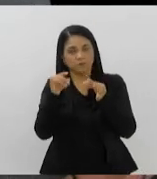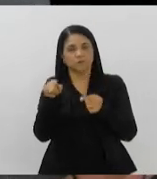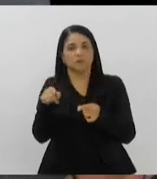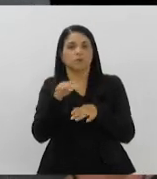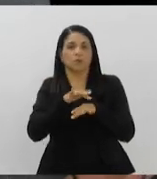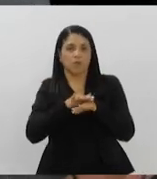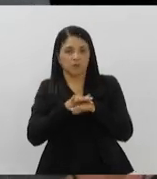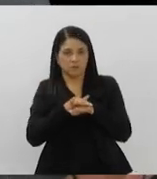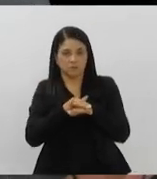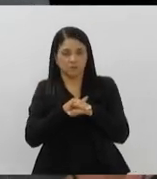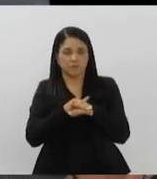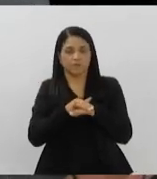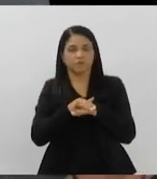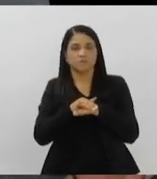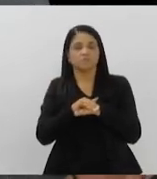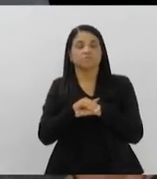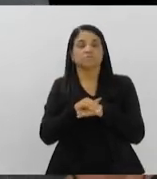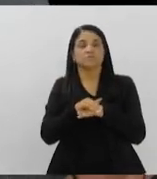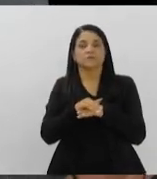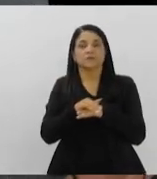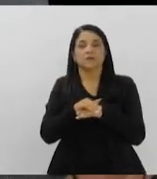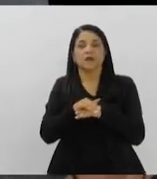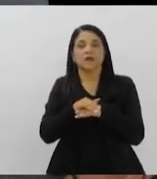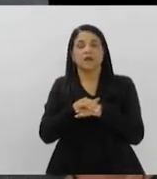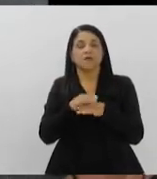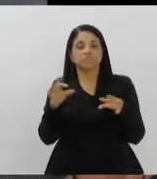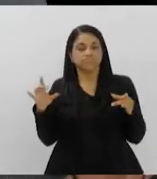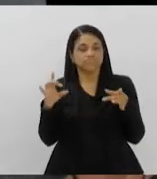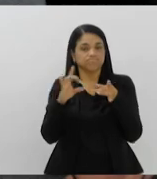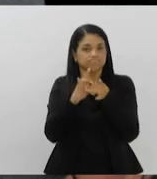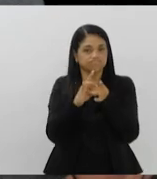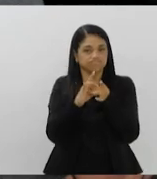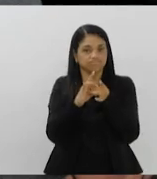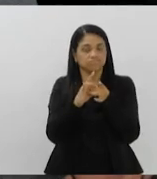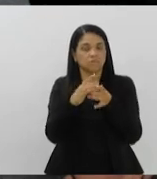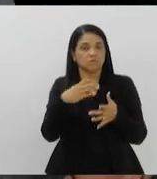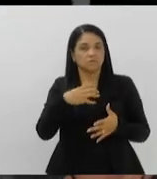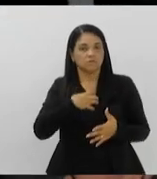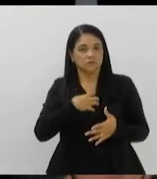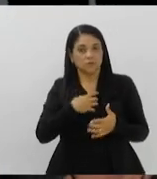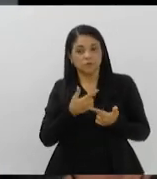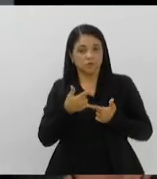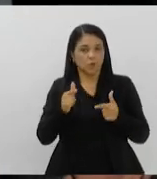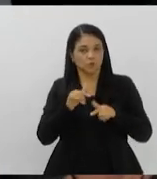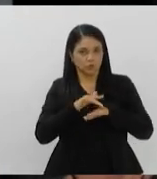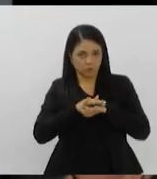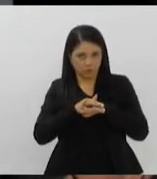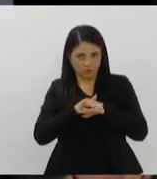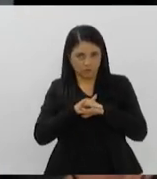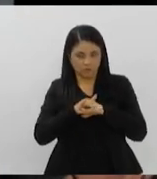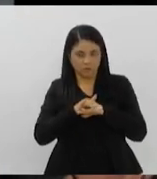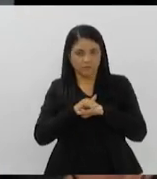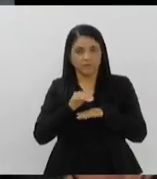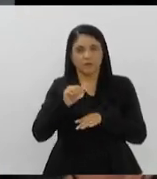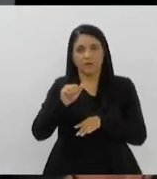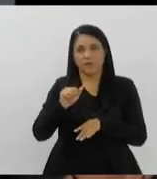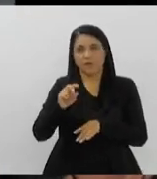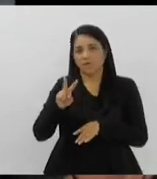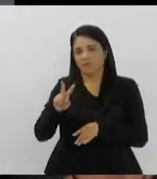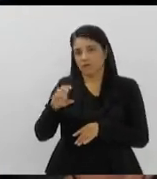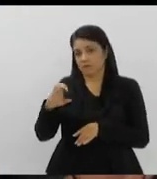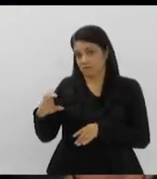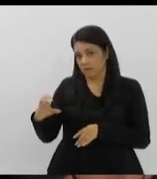doença. Ela é uma doença muitas vezes associada a um sintoma de outras doenças, uma AVC